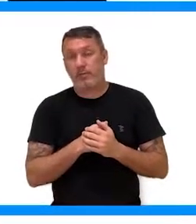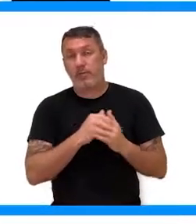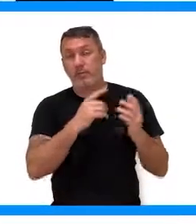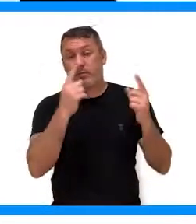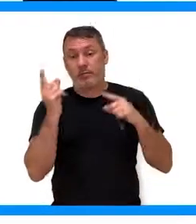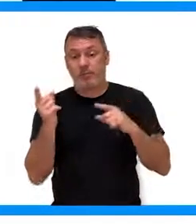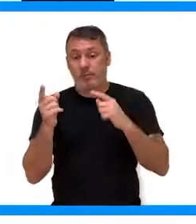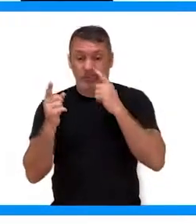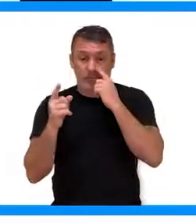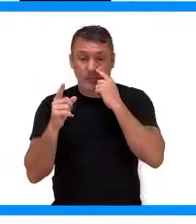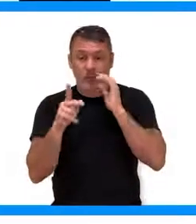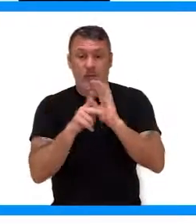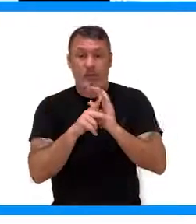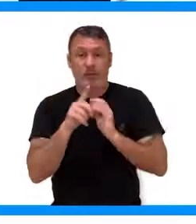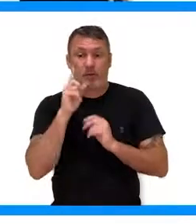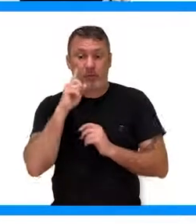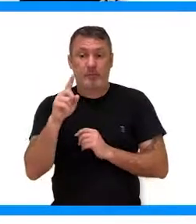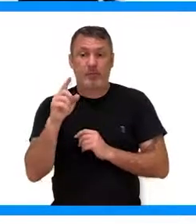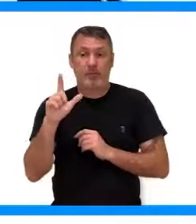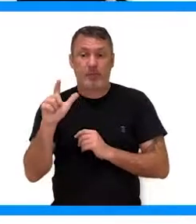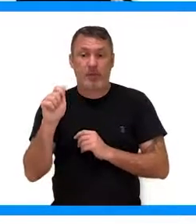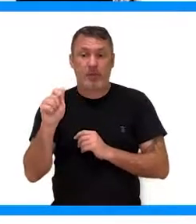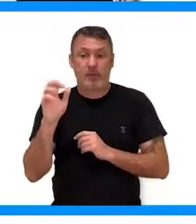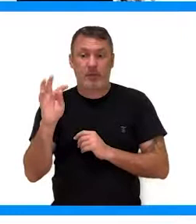temos uma tendência